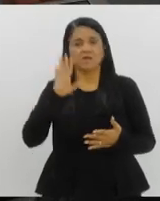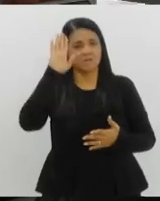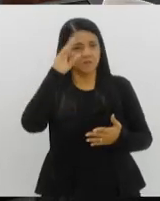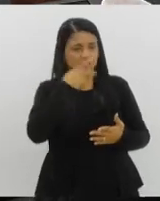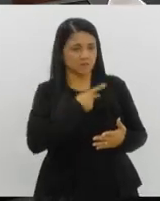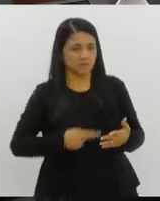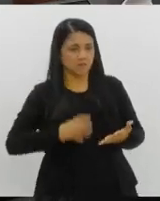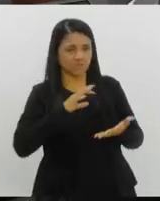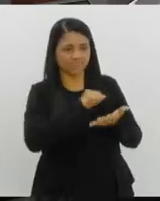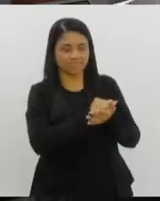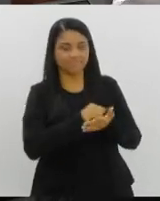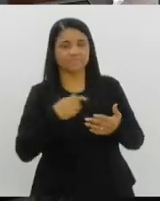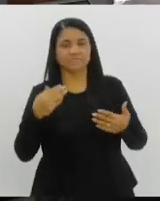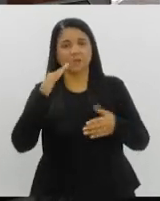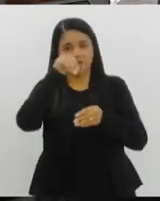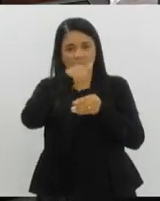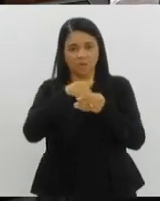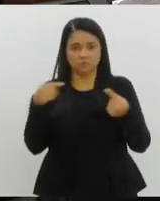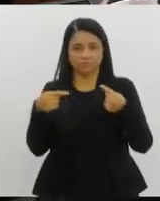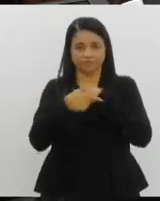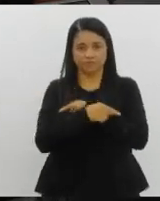também. Também. Deputada Zeidão.